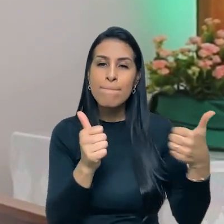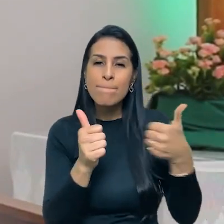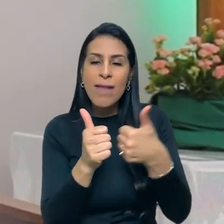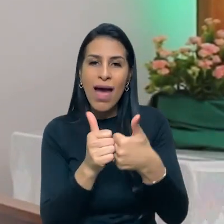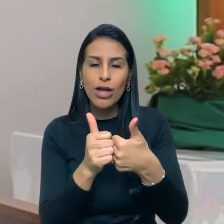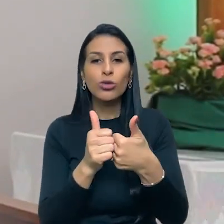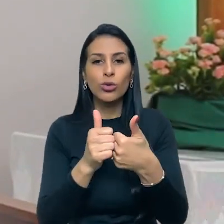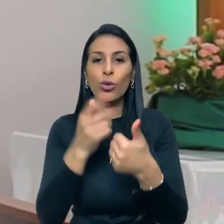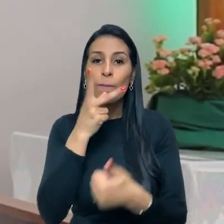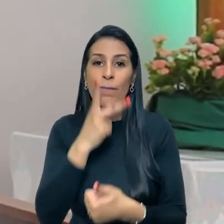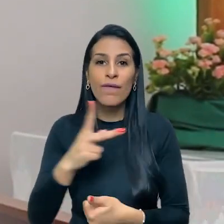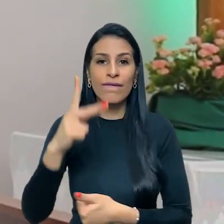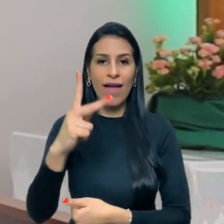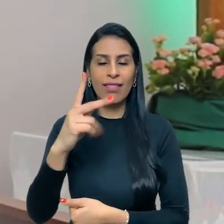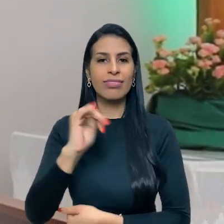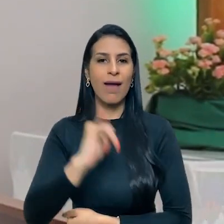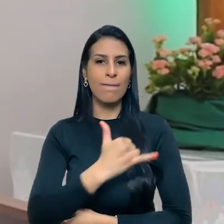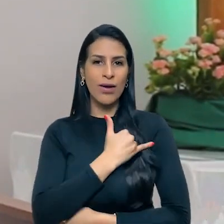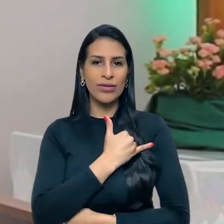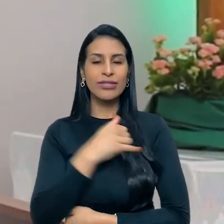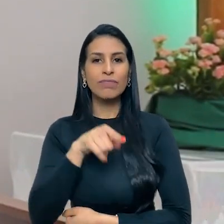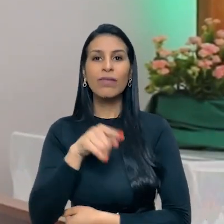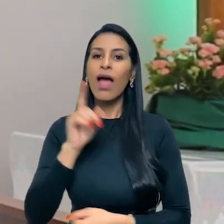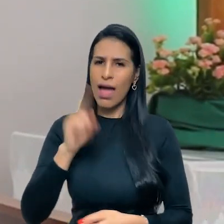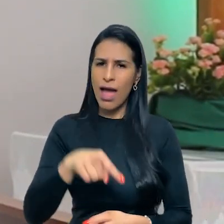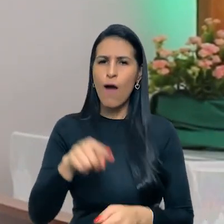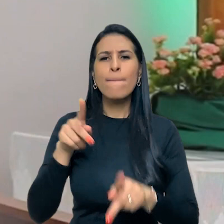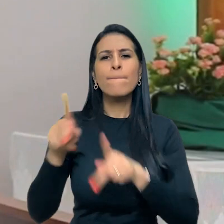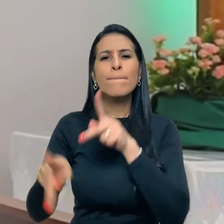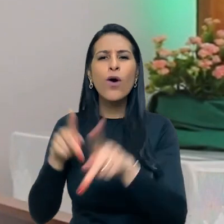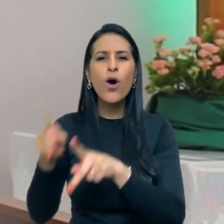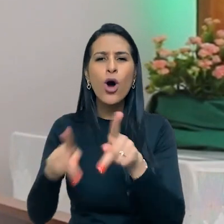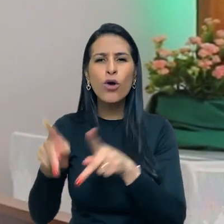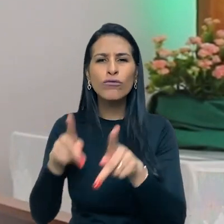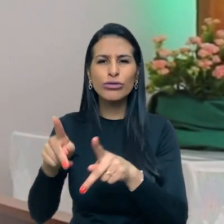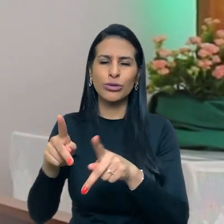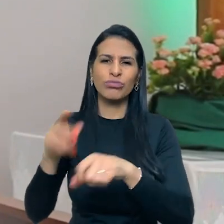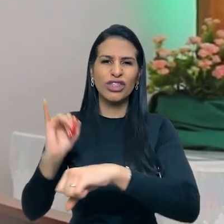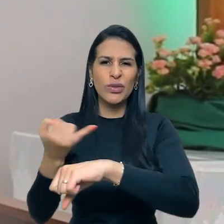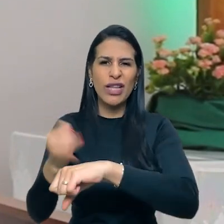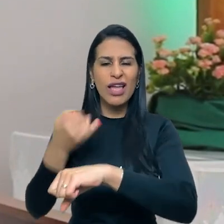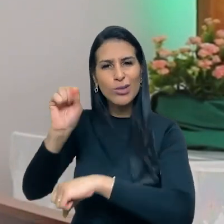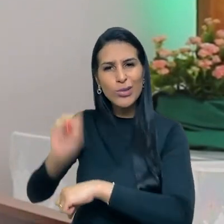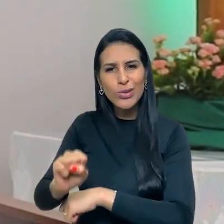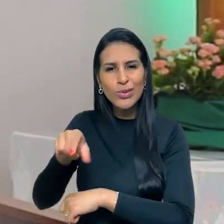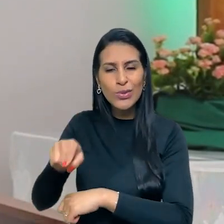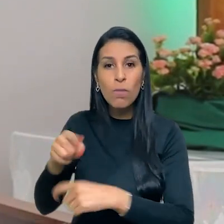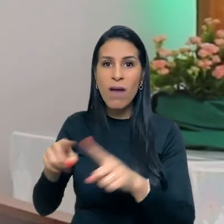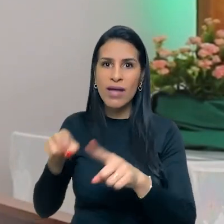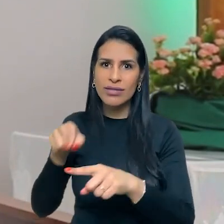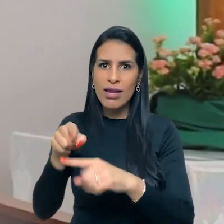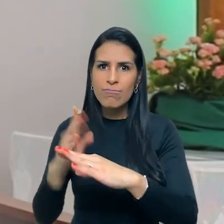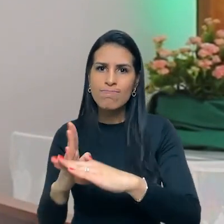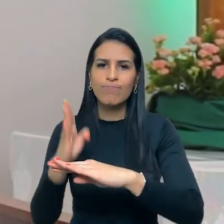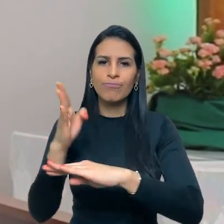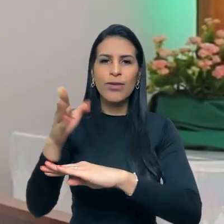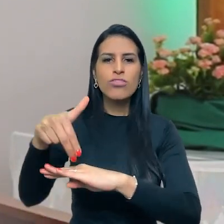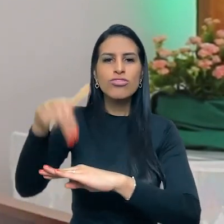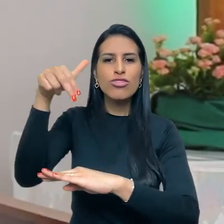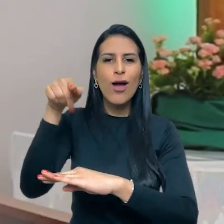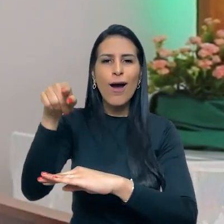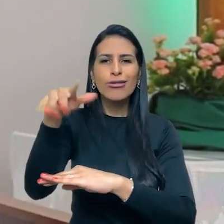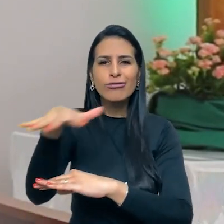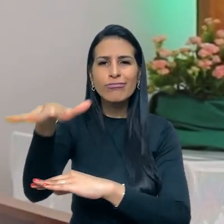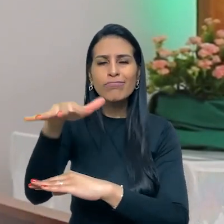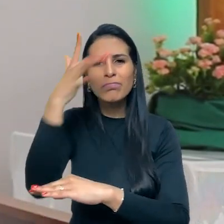atuação do profeta Amós. Ele era de um povoado ao sul de Jerusalém, mas atuou mais ao reino do norte,